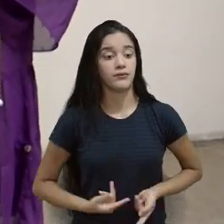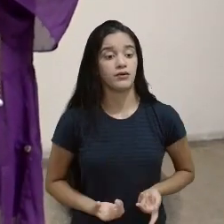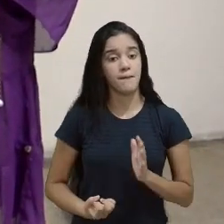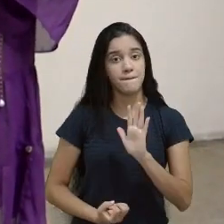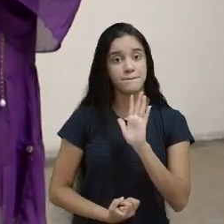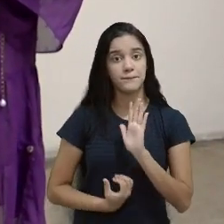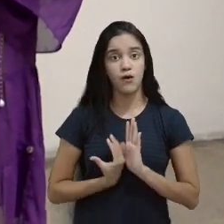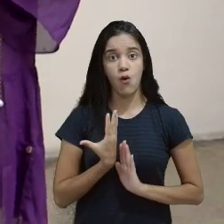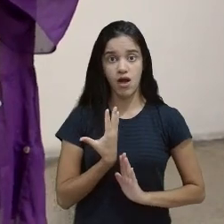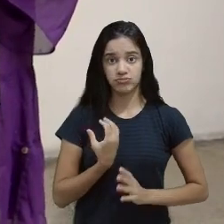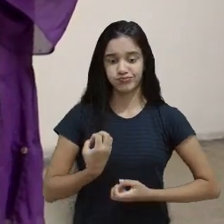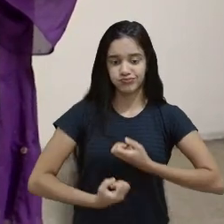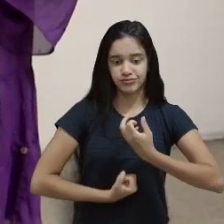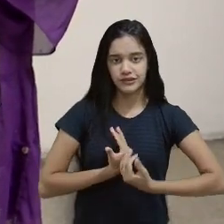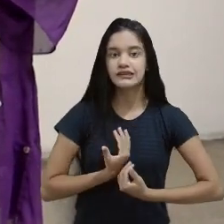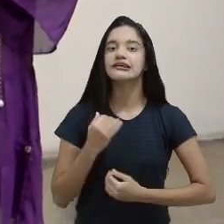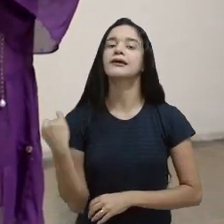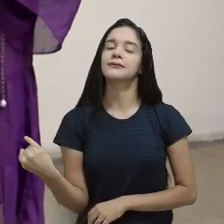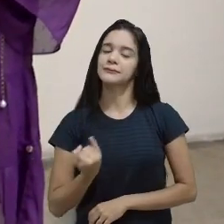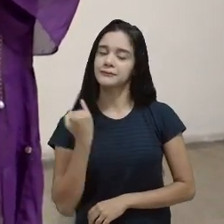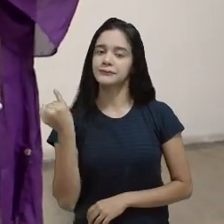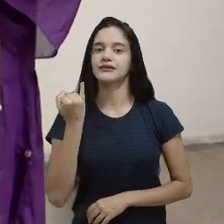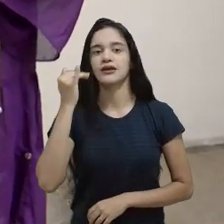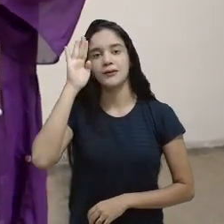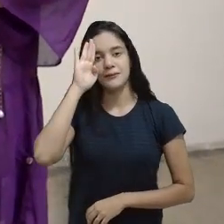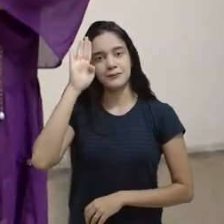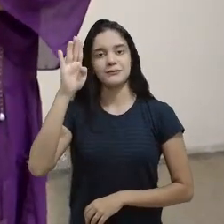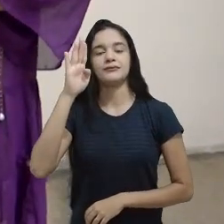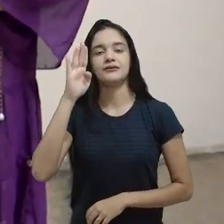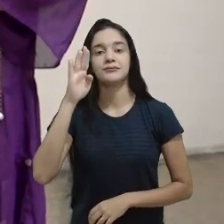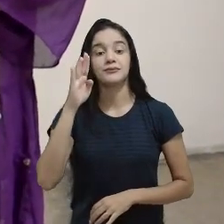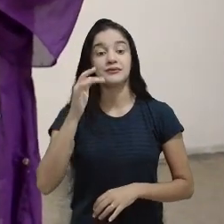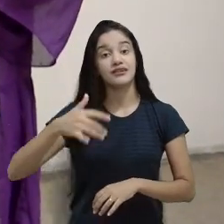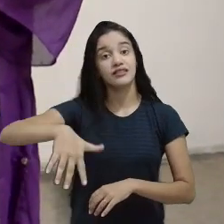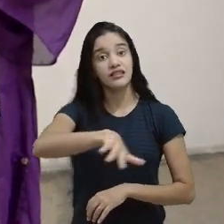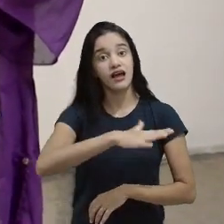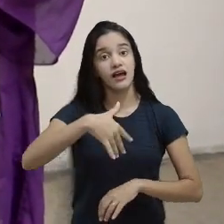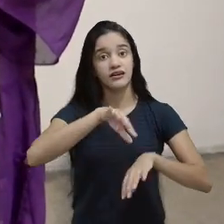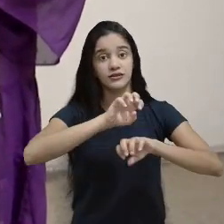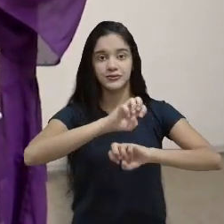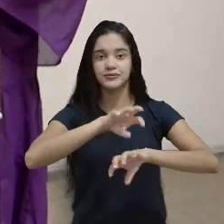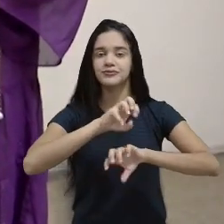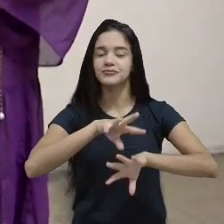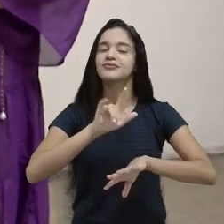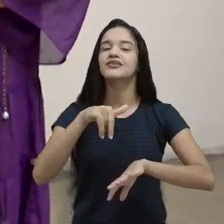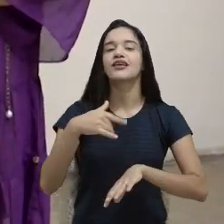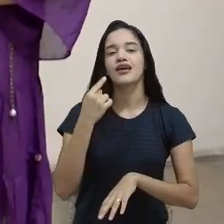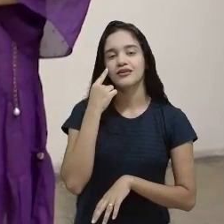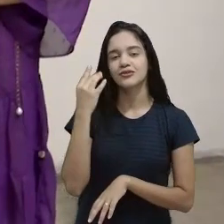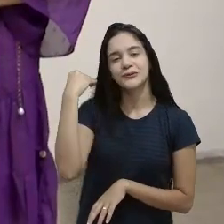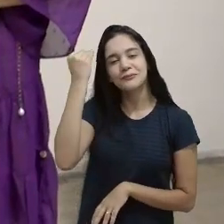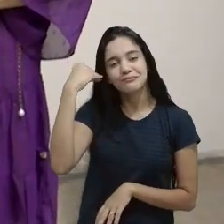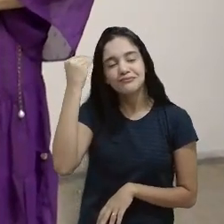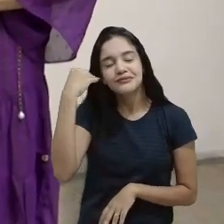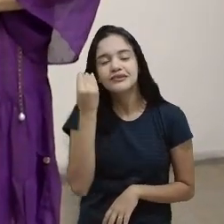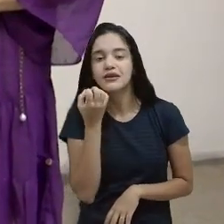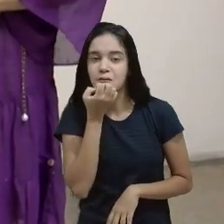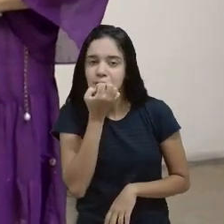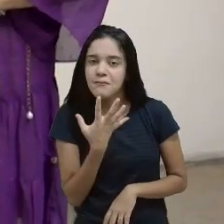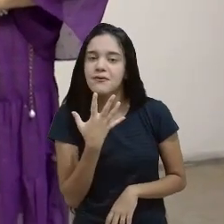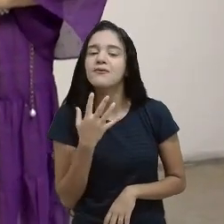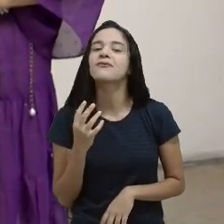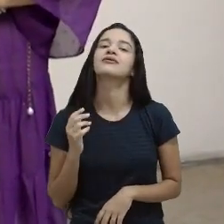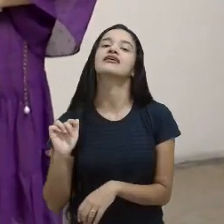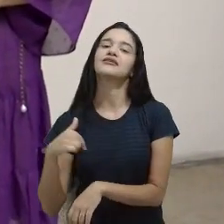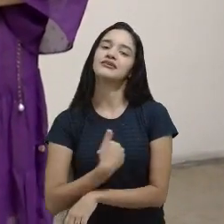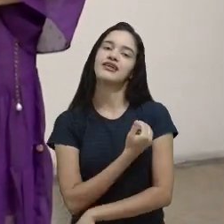poéticos. E isso é muito importante, principalmente para a via da educação. Esse seu depoimento é muito rico, não é? Para os